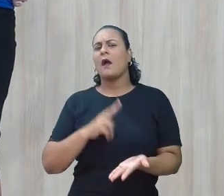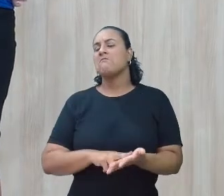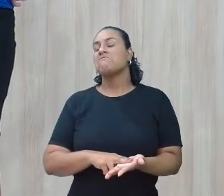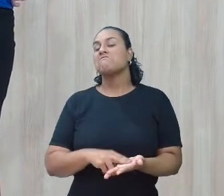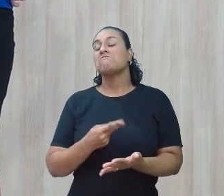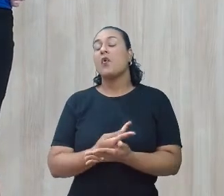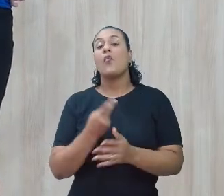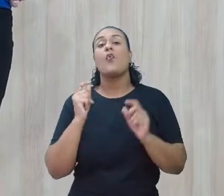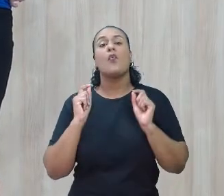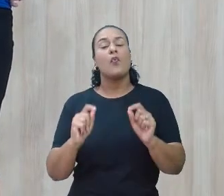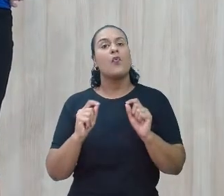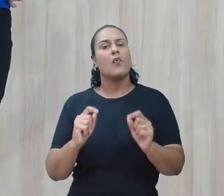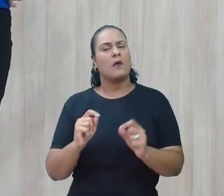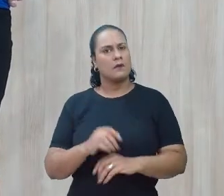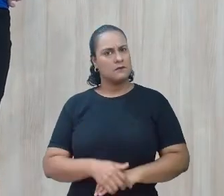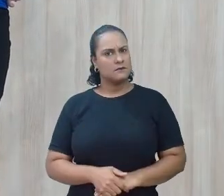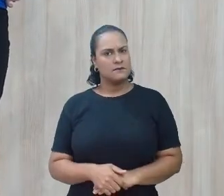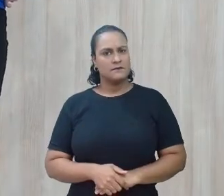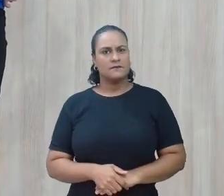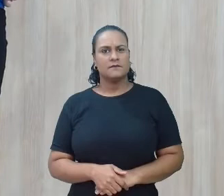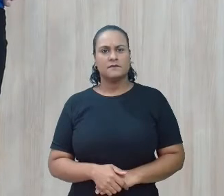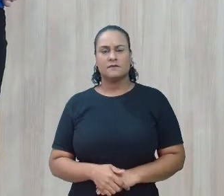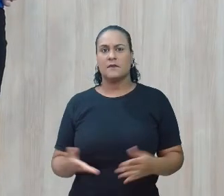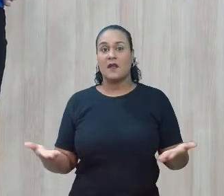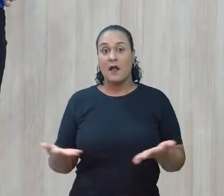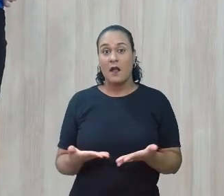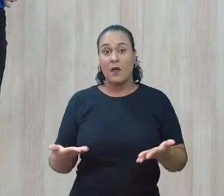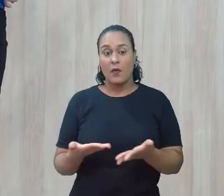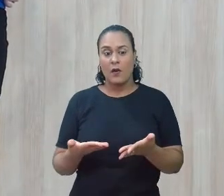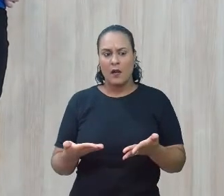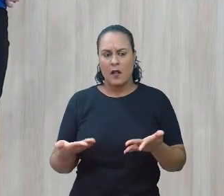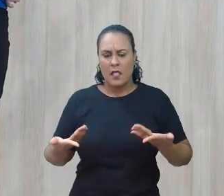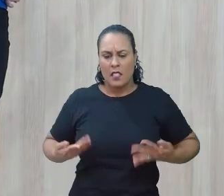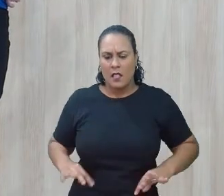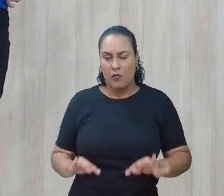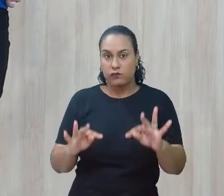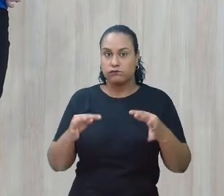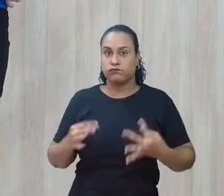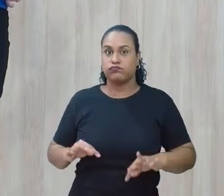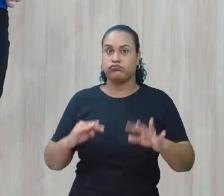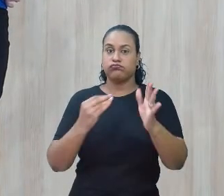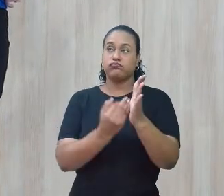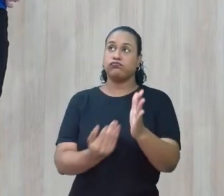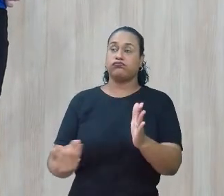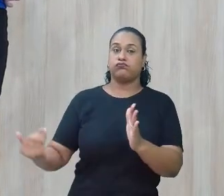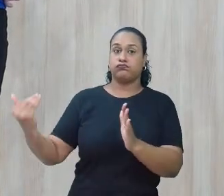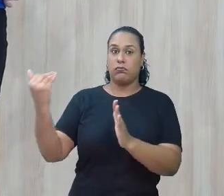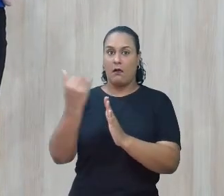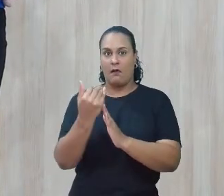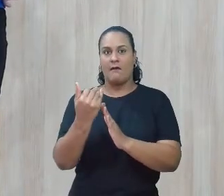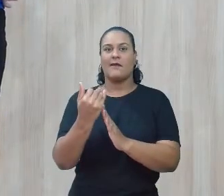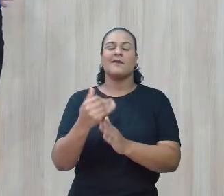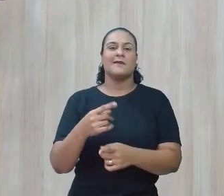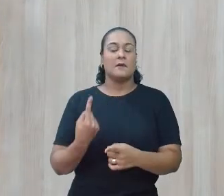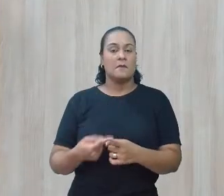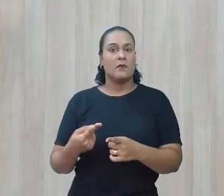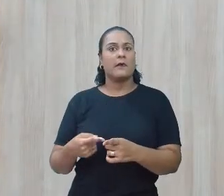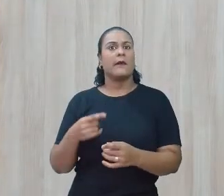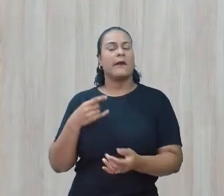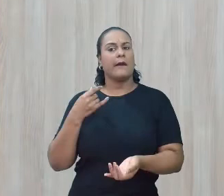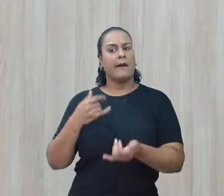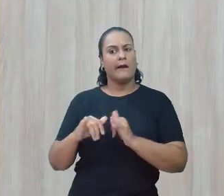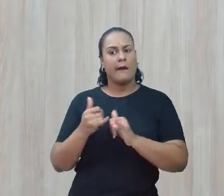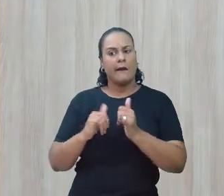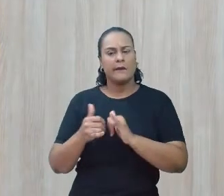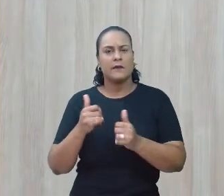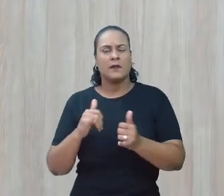dizer isso? O que é que aconteceu com a carta agora que temos uma tecnologia imediata? Porque a internet faz com que